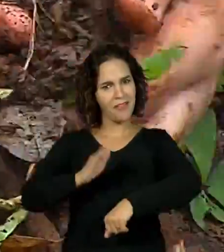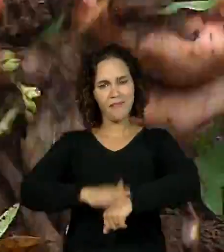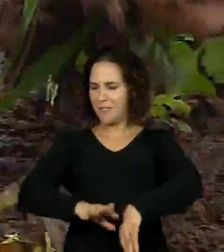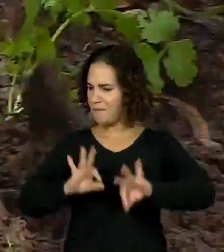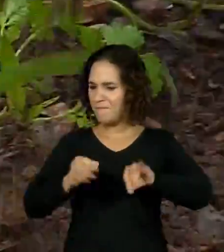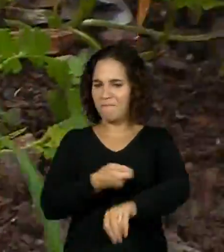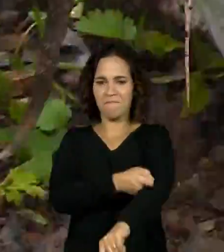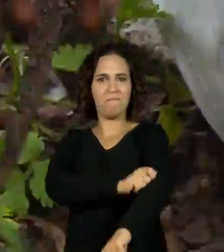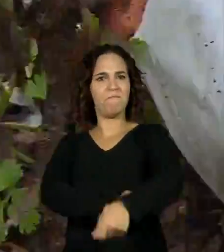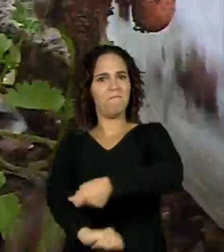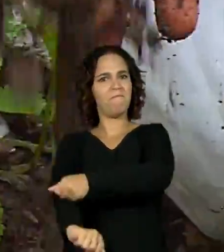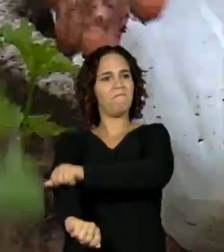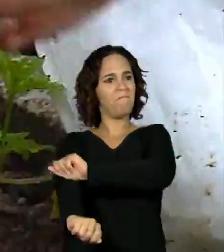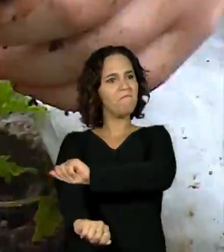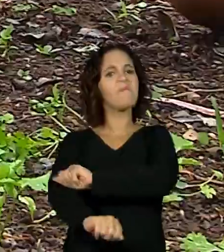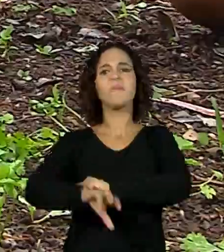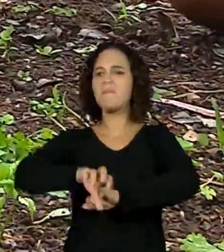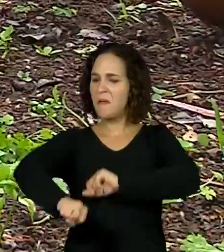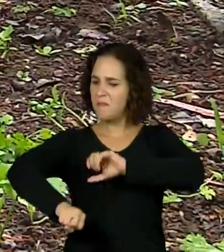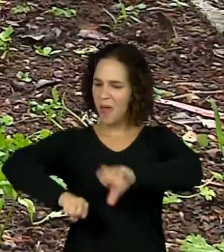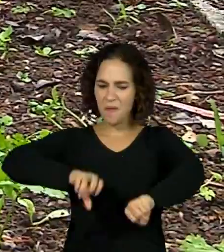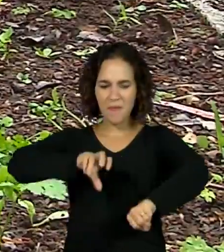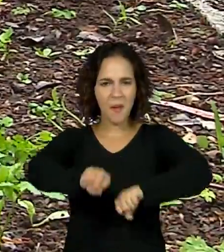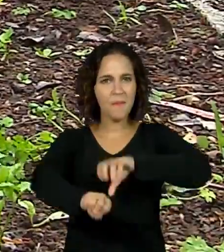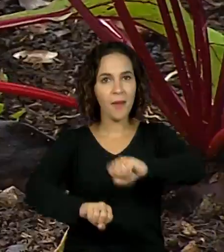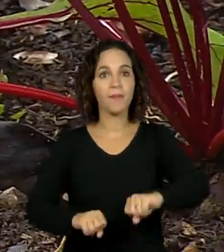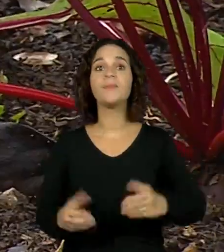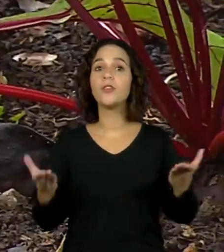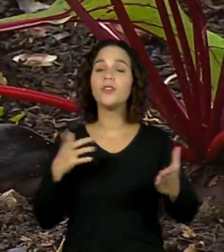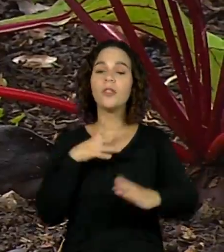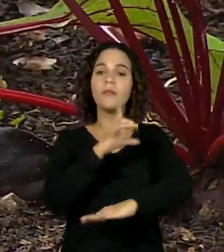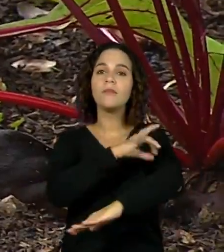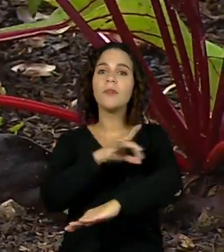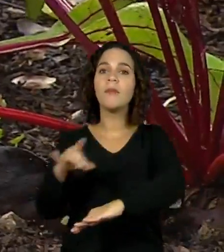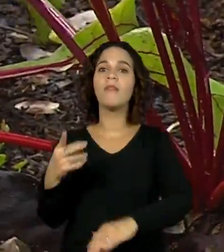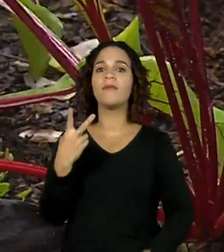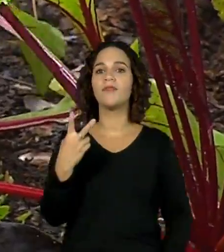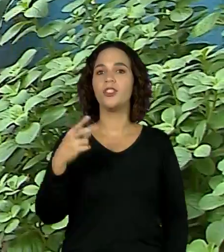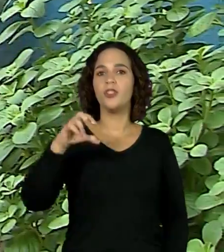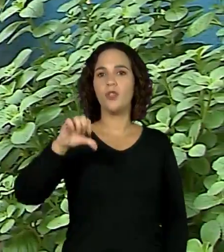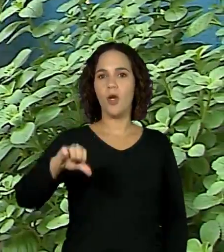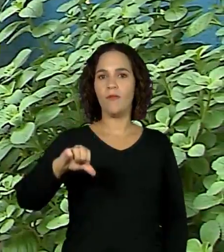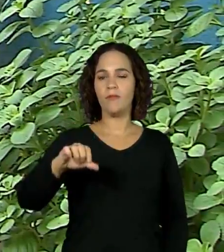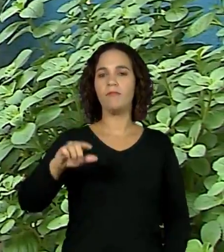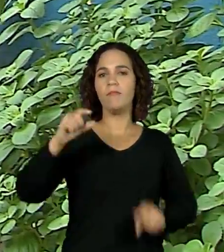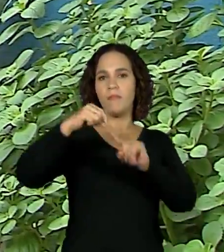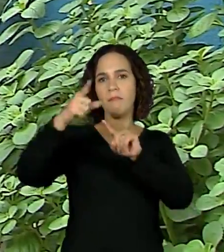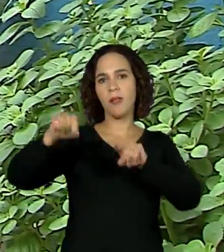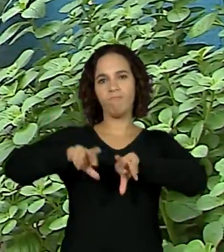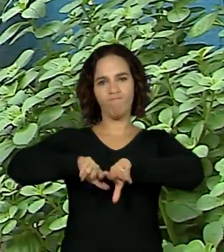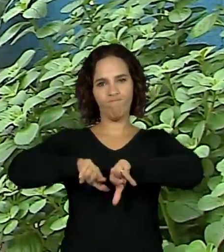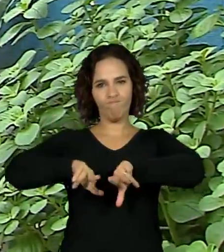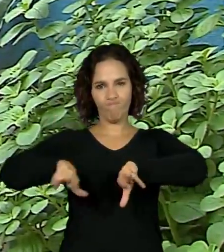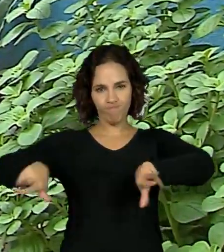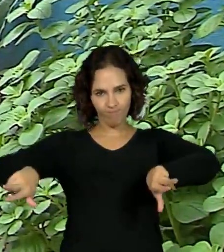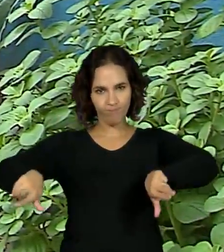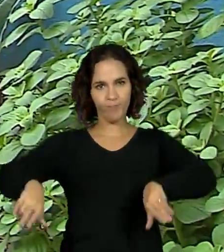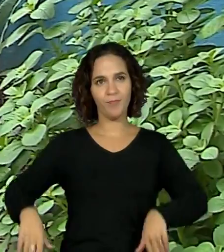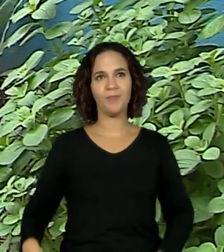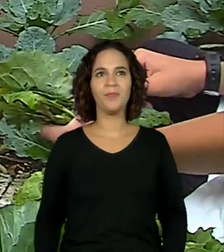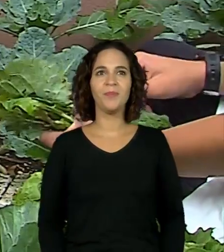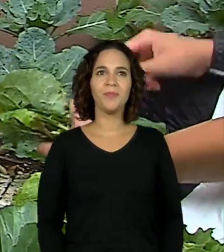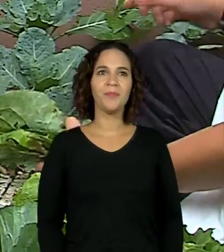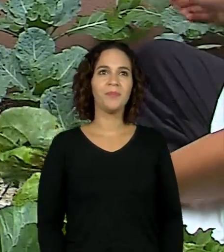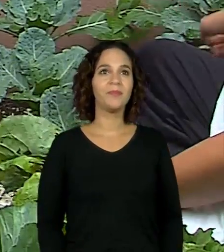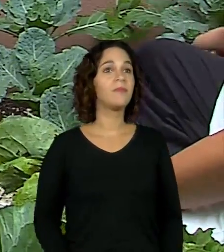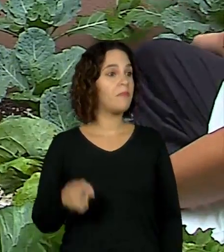mão mesmo. Hoje são cultivadas 29 espécies de plantas.